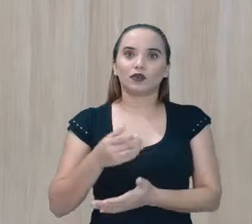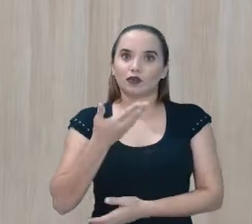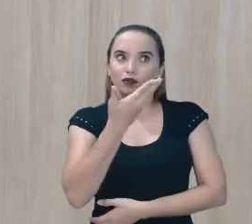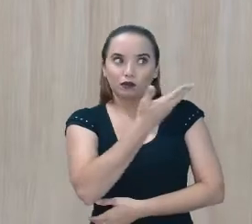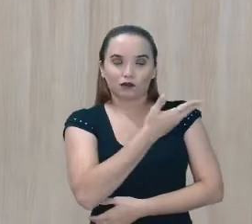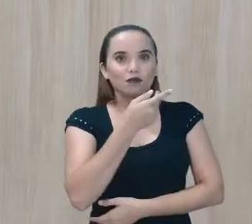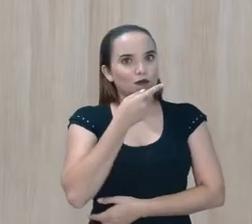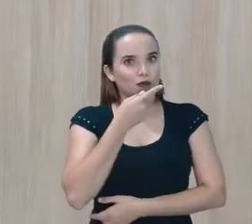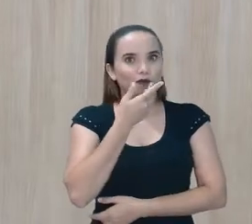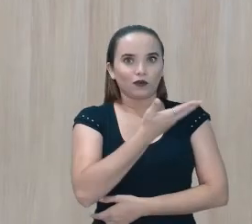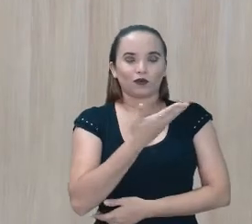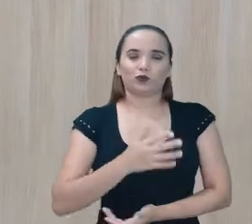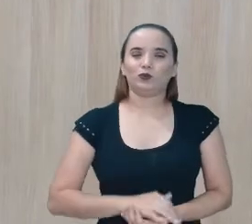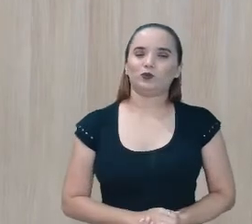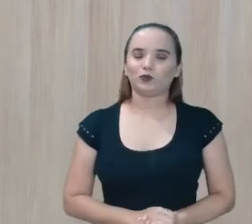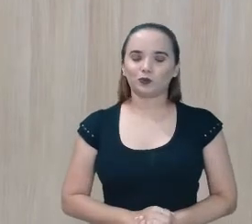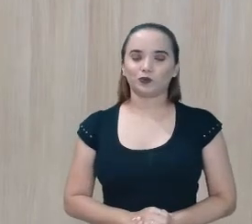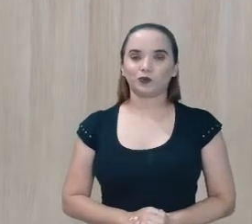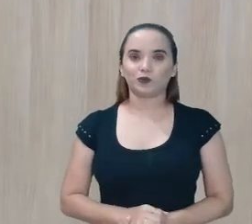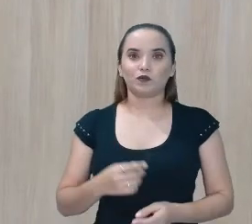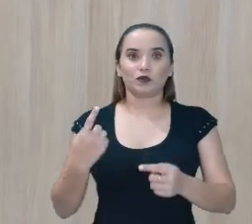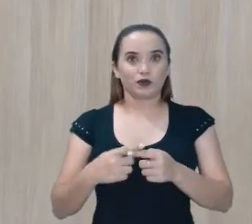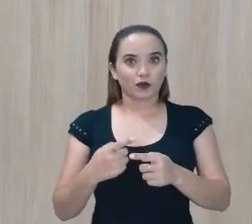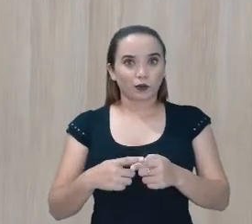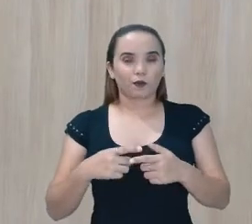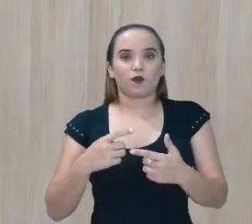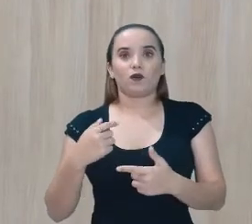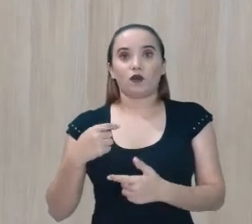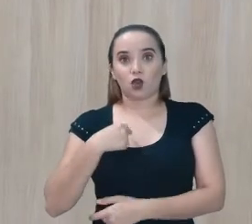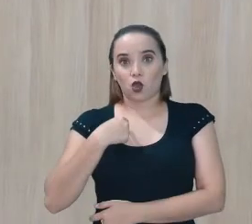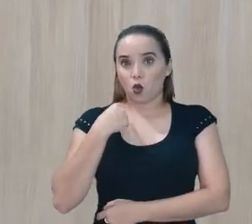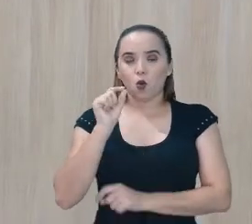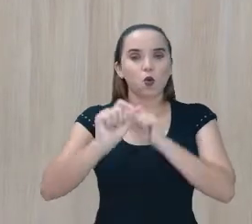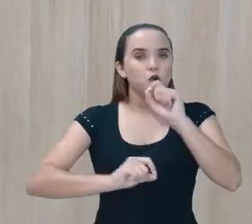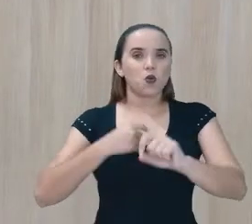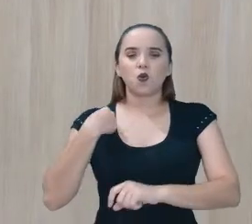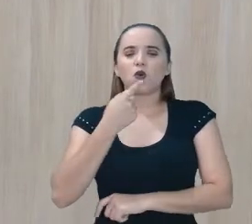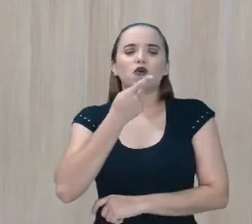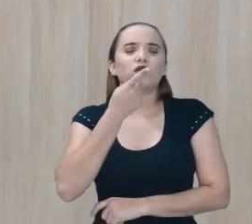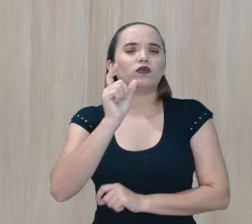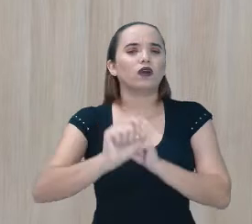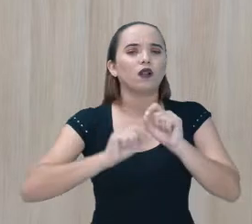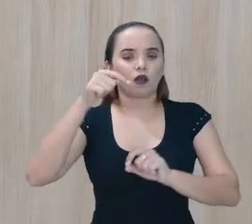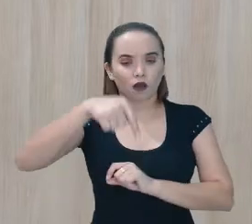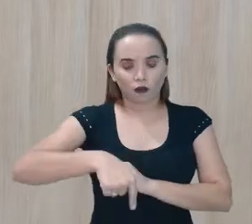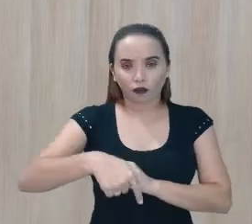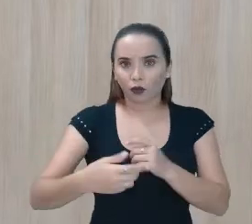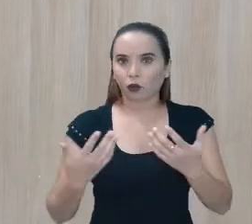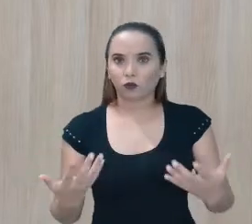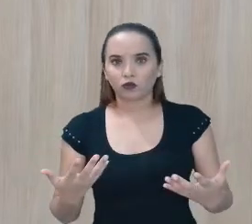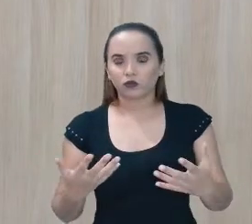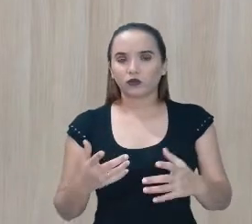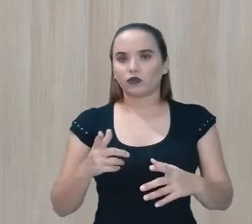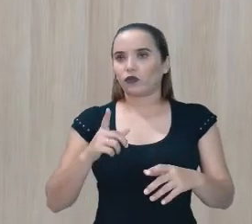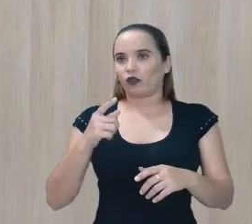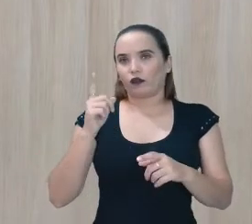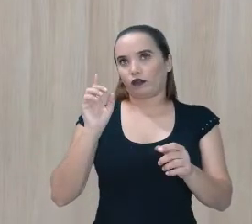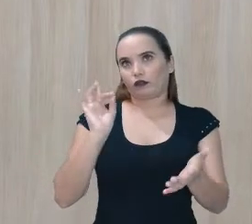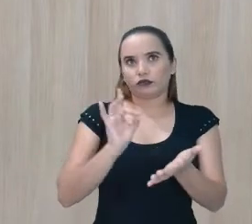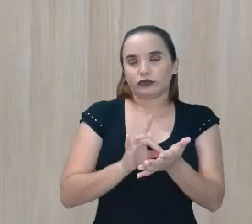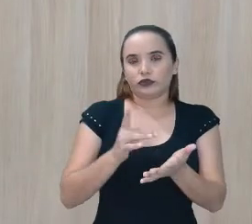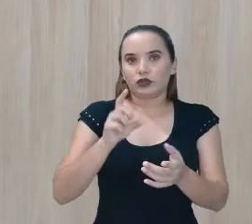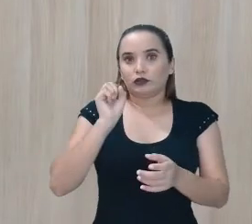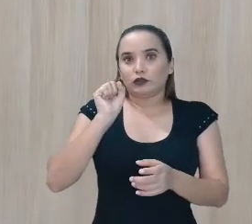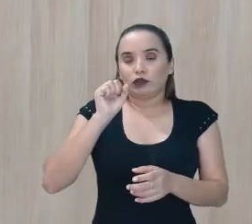a professora Thaís trouxe aqui. Porque o que estamos falando aqui não vai acrescentar